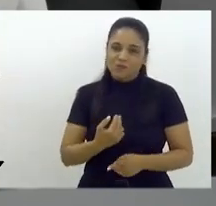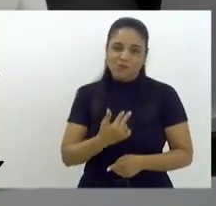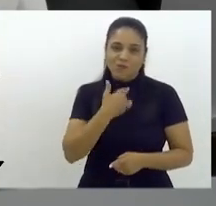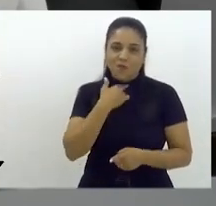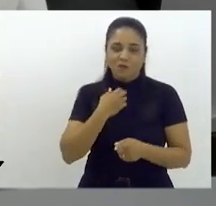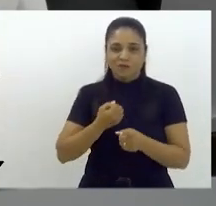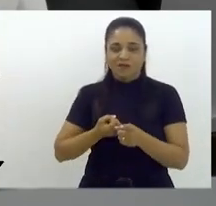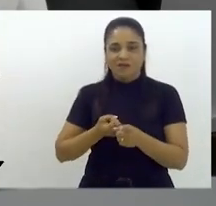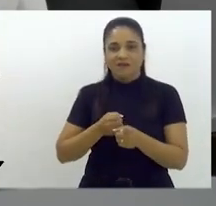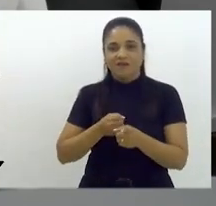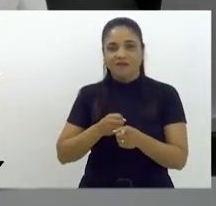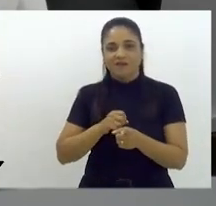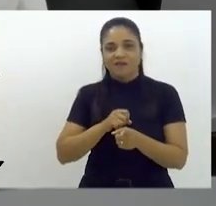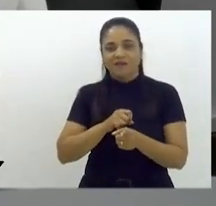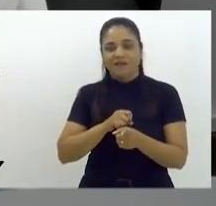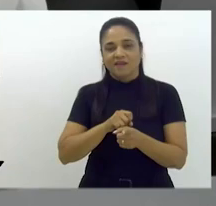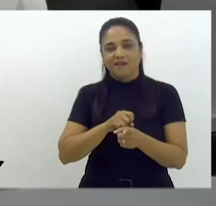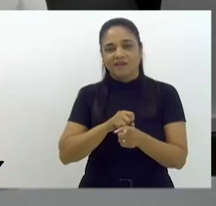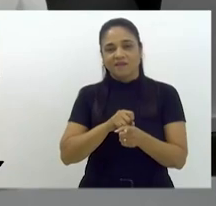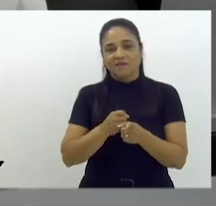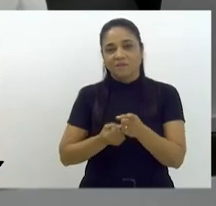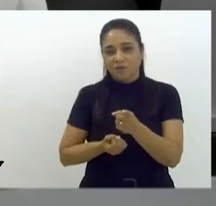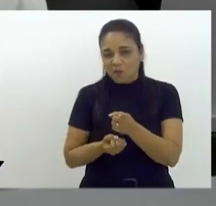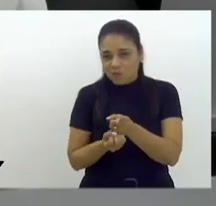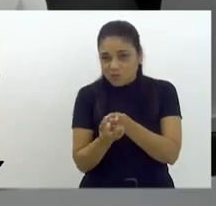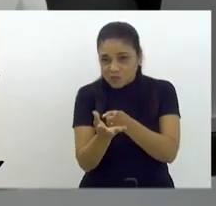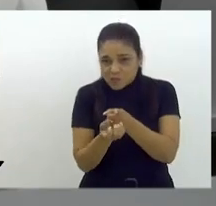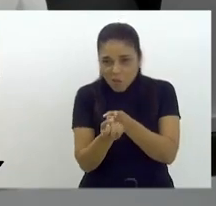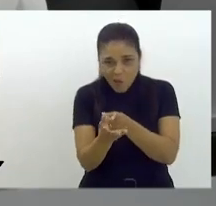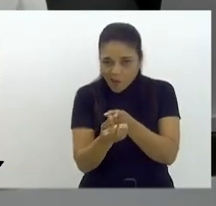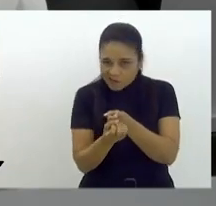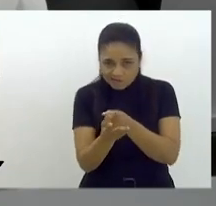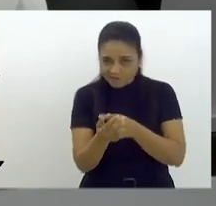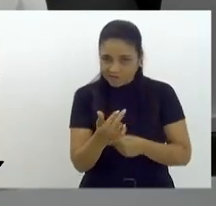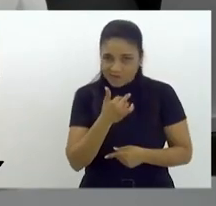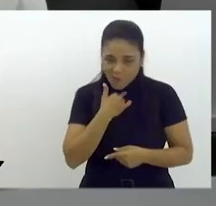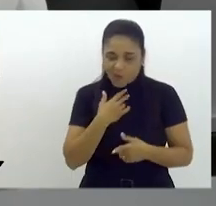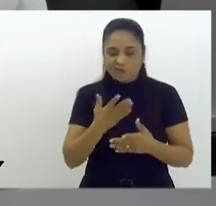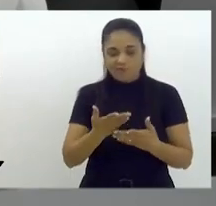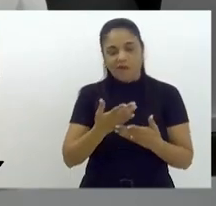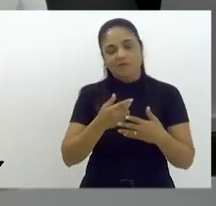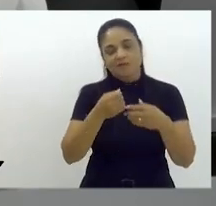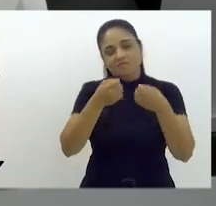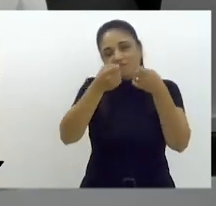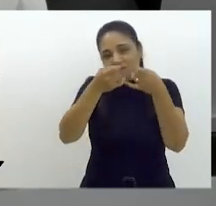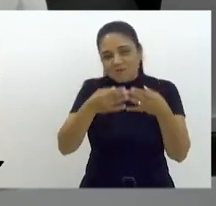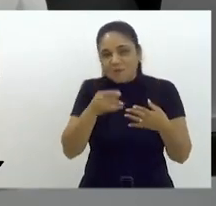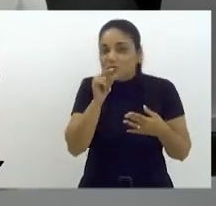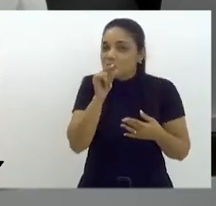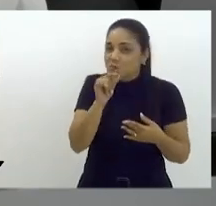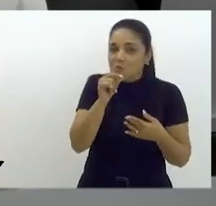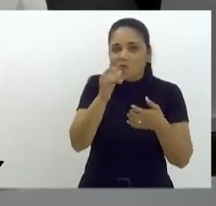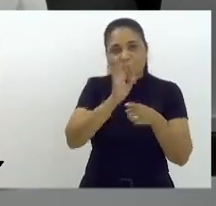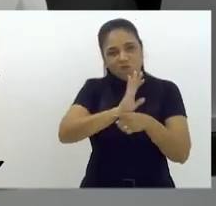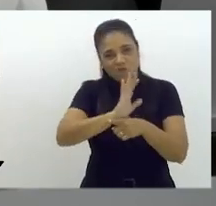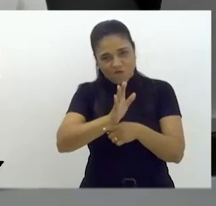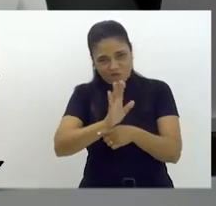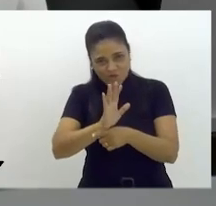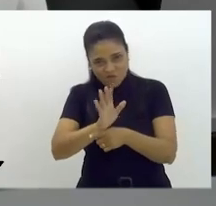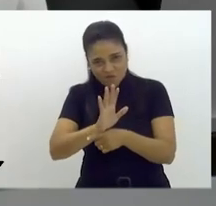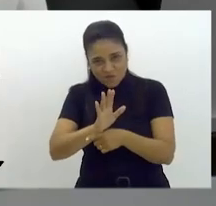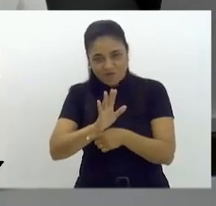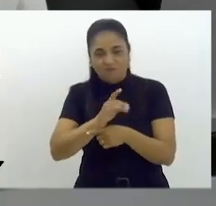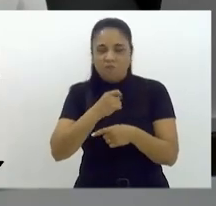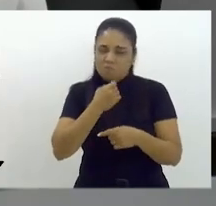bem o que vai ver mais ou menos mas é você para vocês verem os meandros de Como isso acontece é muito bem